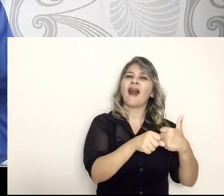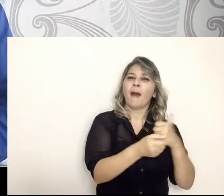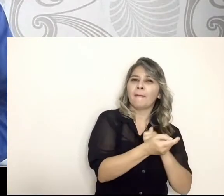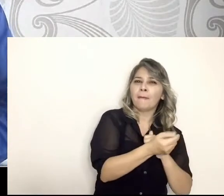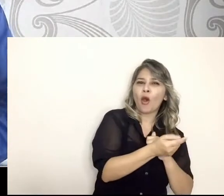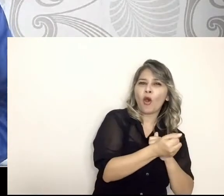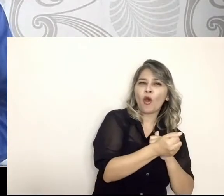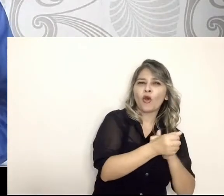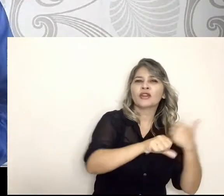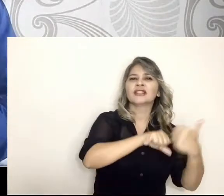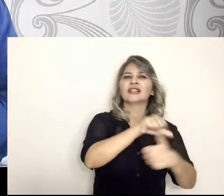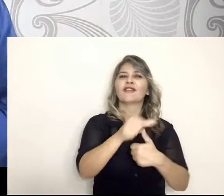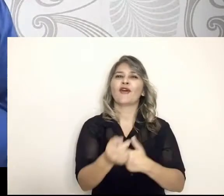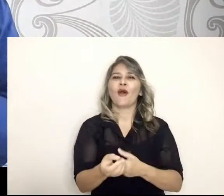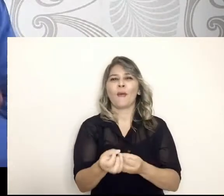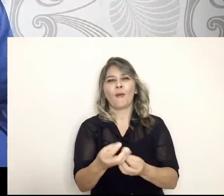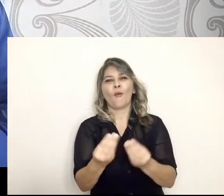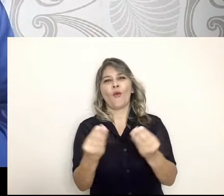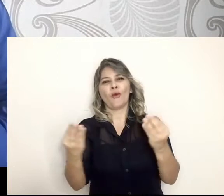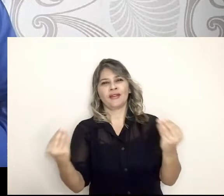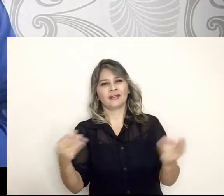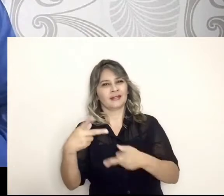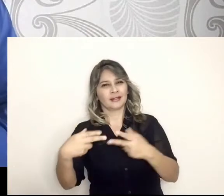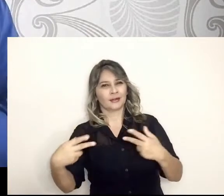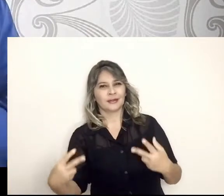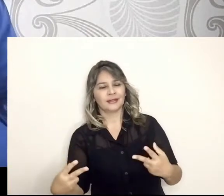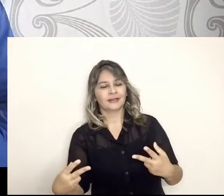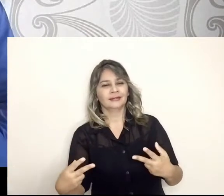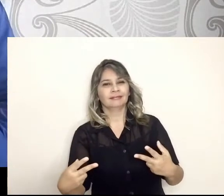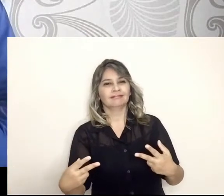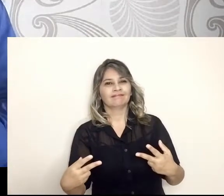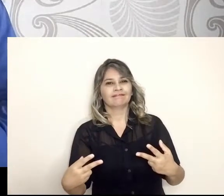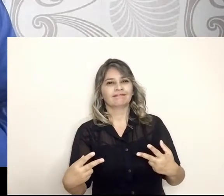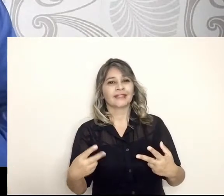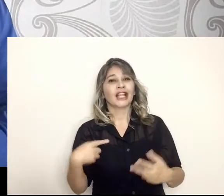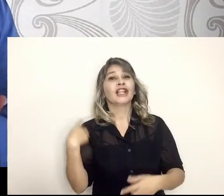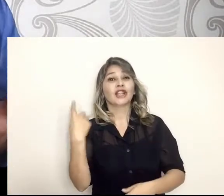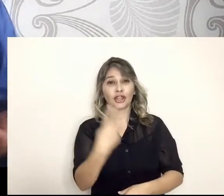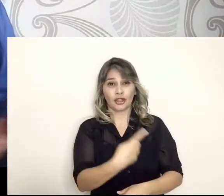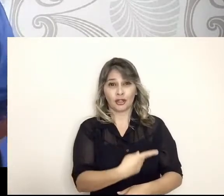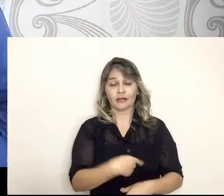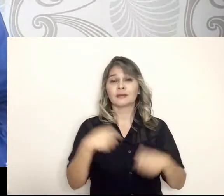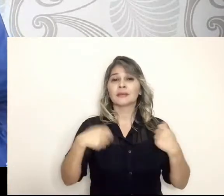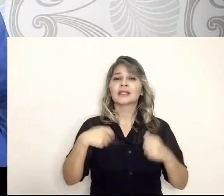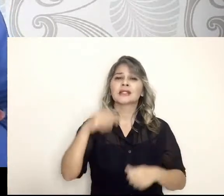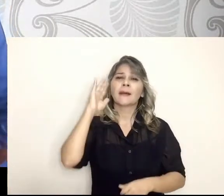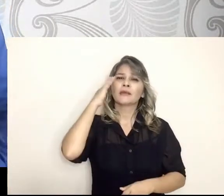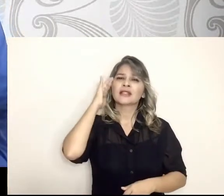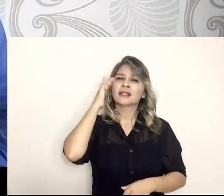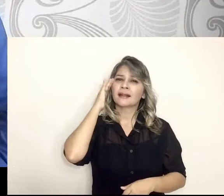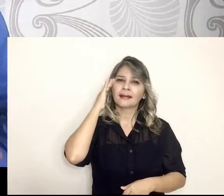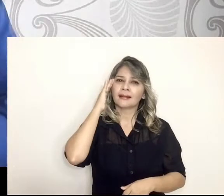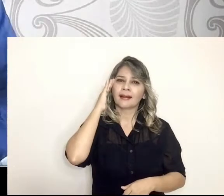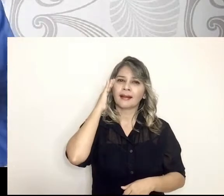mais importante, ele entregou nas mãos de alguém que consegue multiplicar o